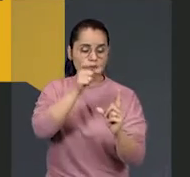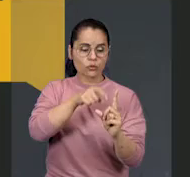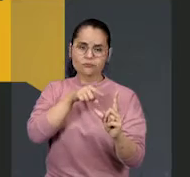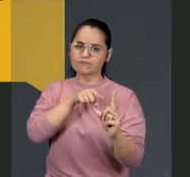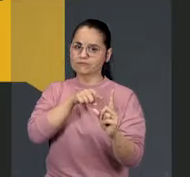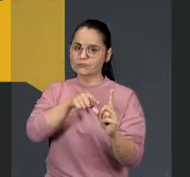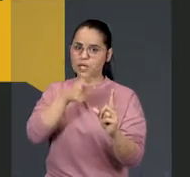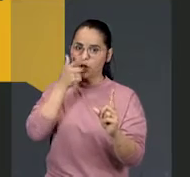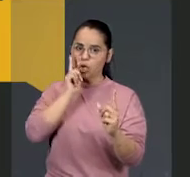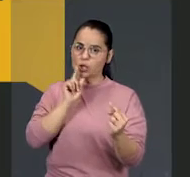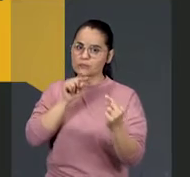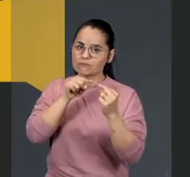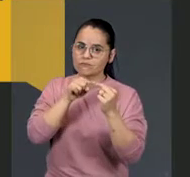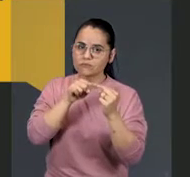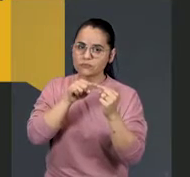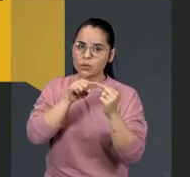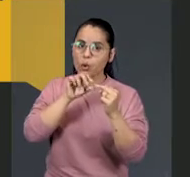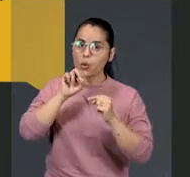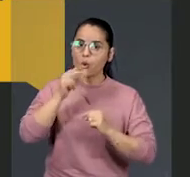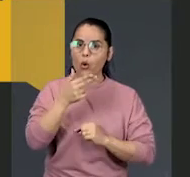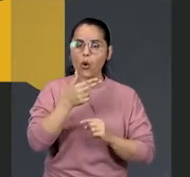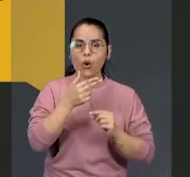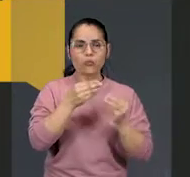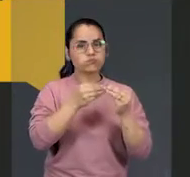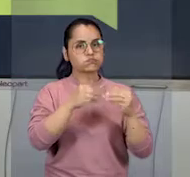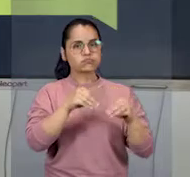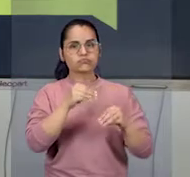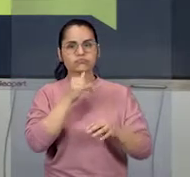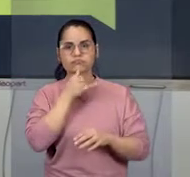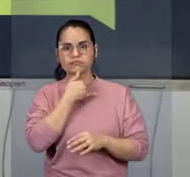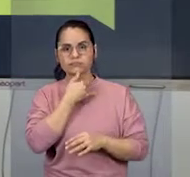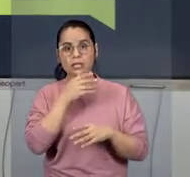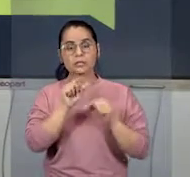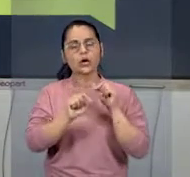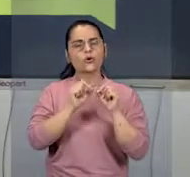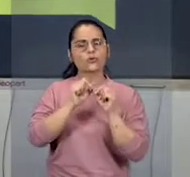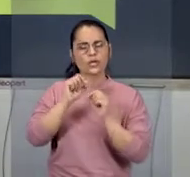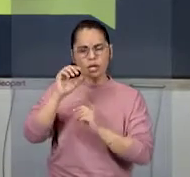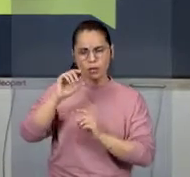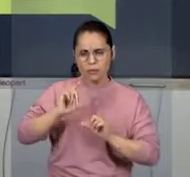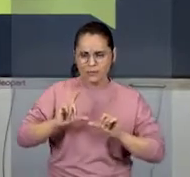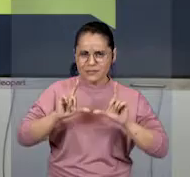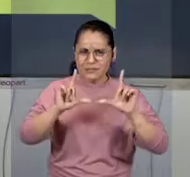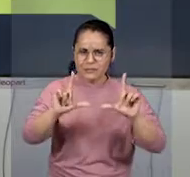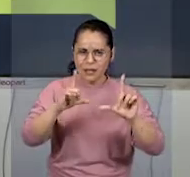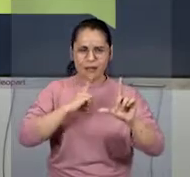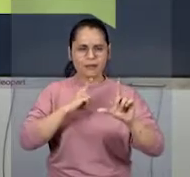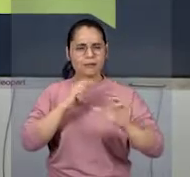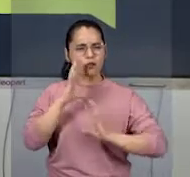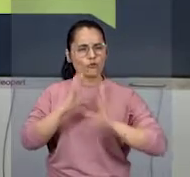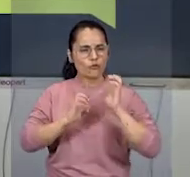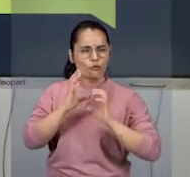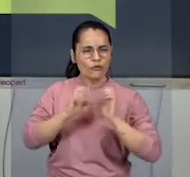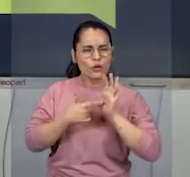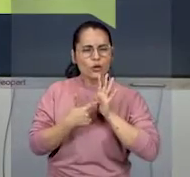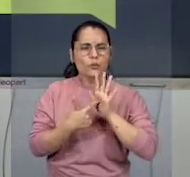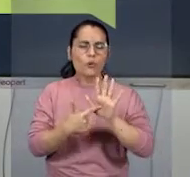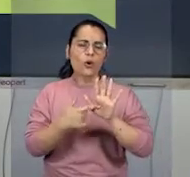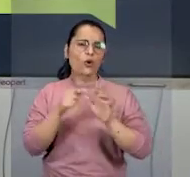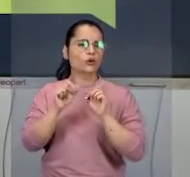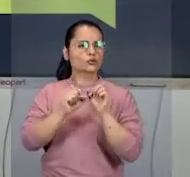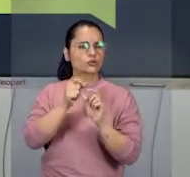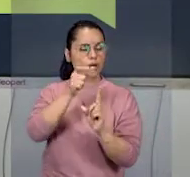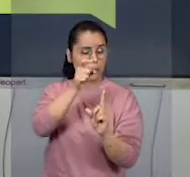seu objetivo ou fracassa. É um momento ali, uma cena que vai ter um conflito, que vai mostrar